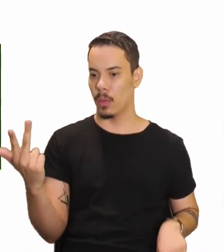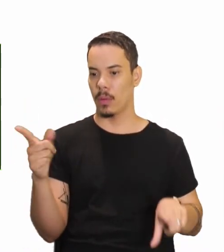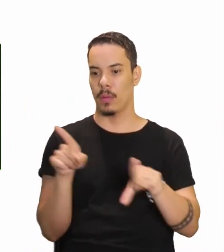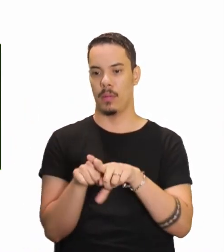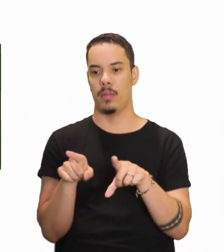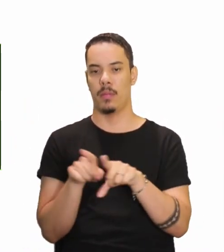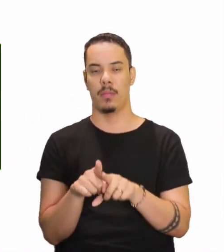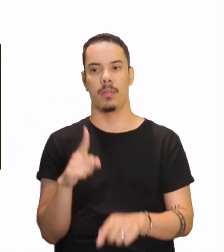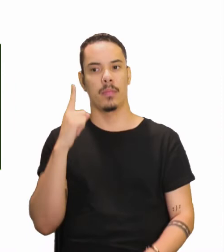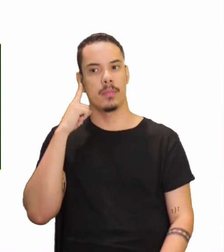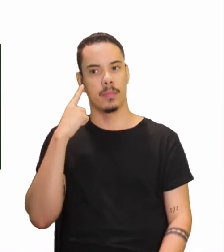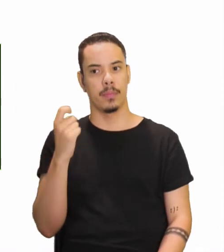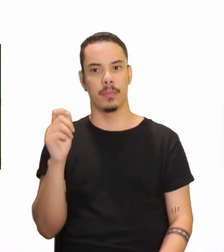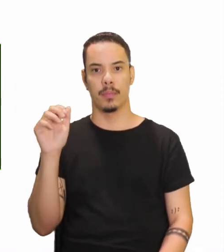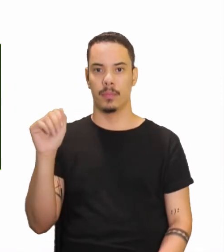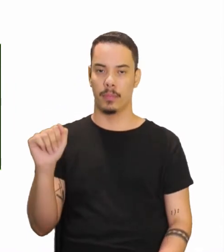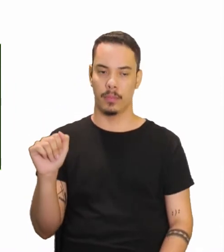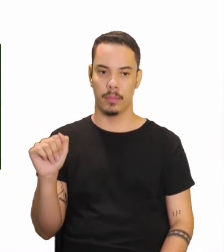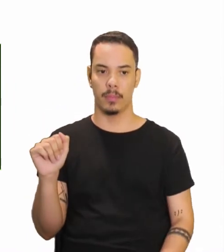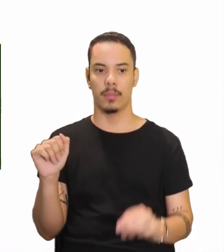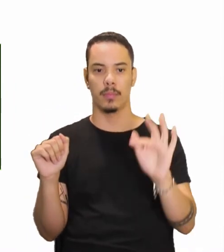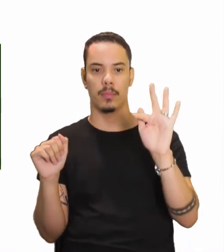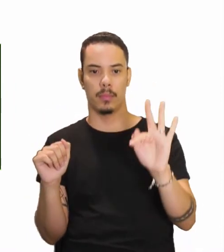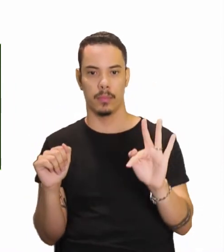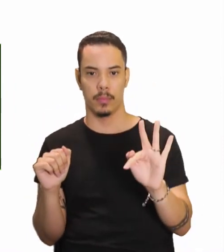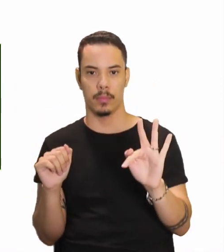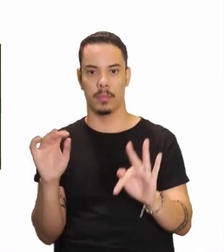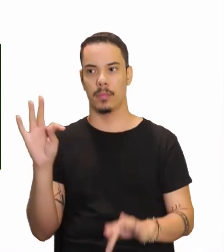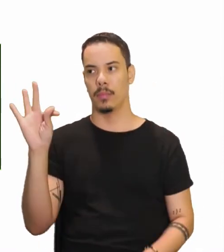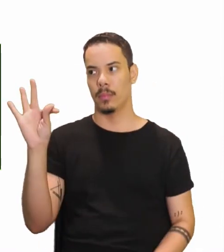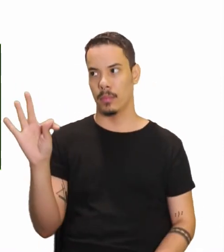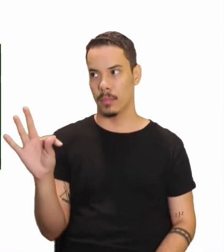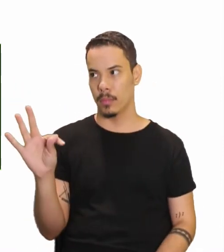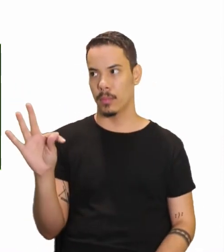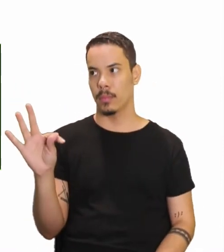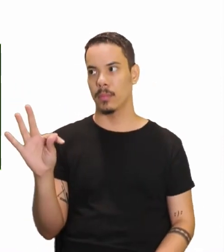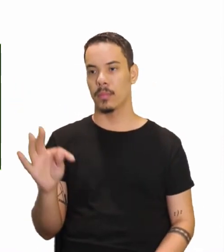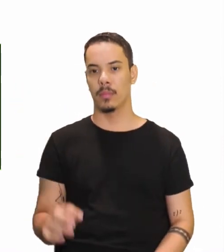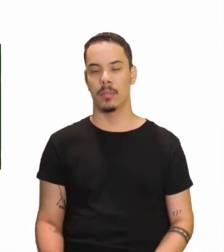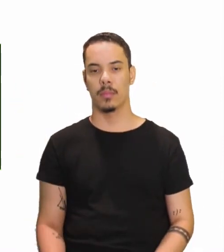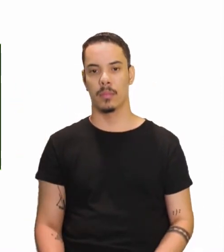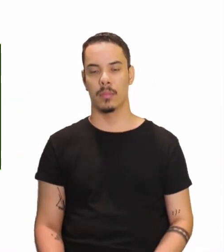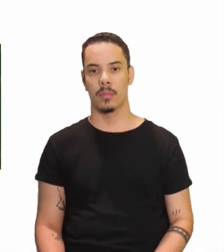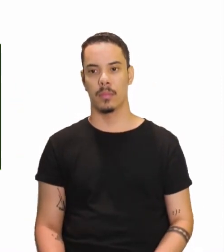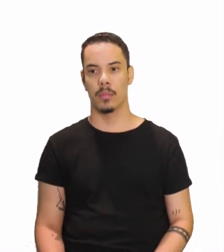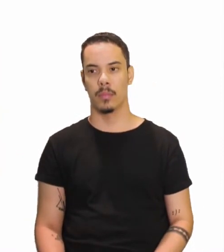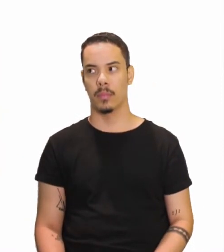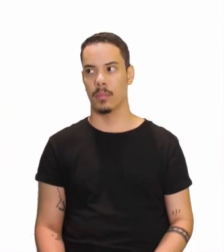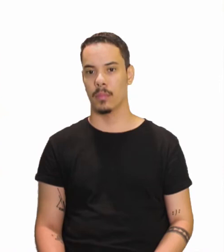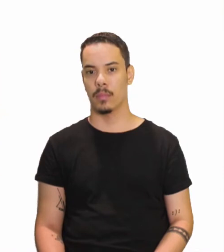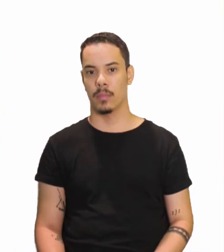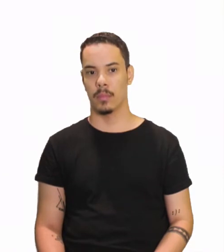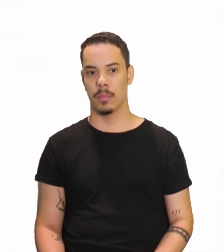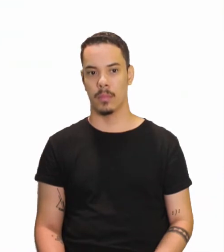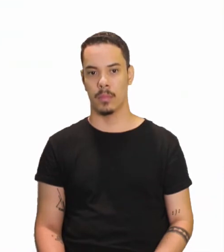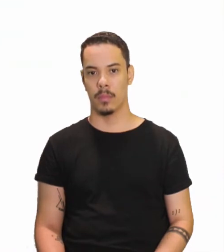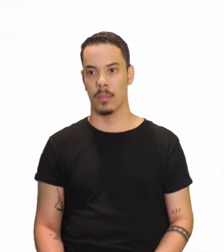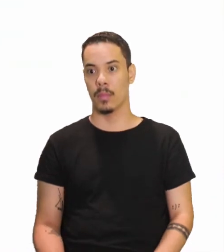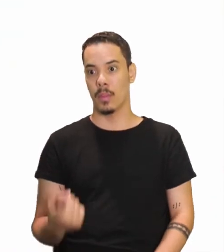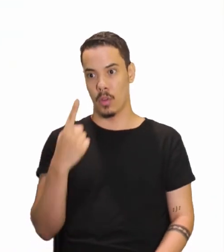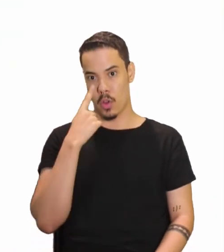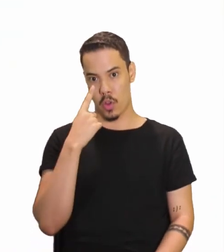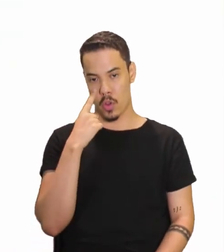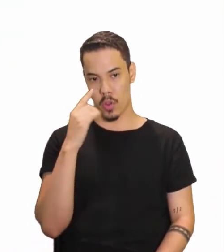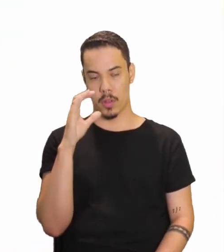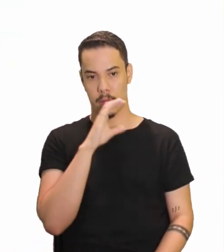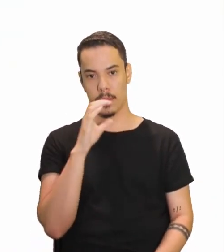O som do A, do F, do T e do A. Belezinha? Olha que legal agora para você,